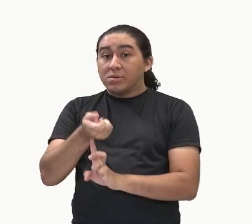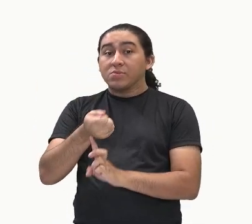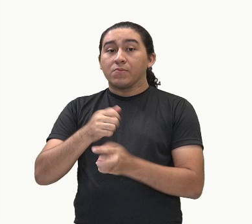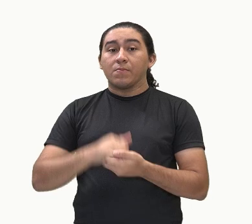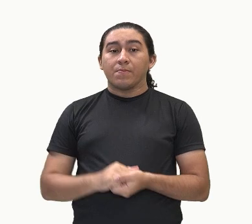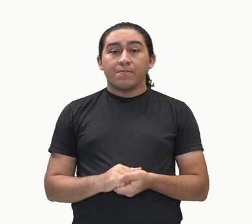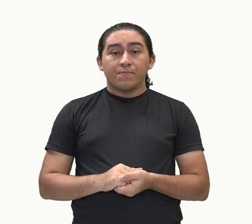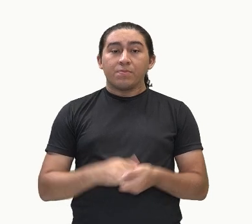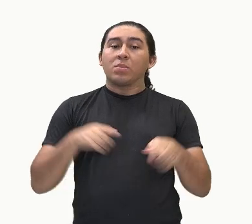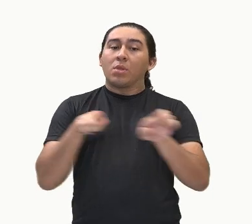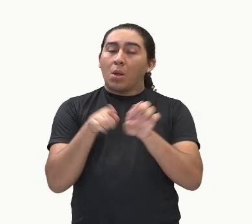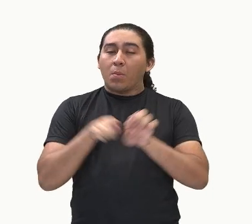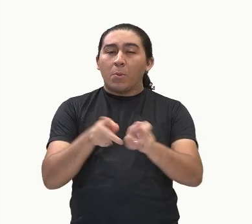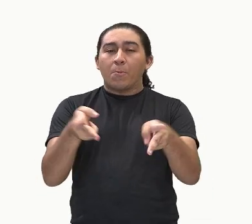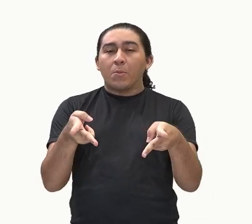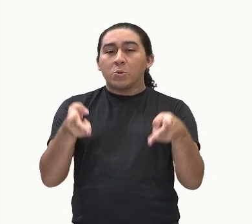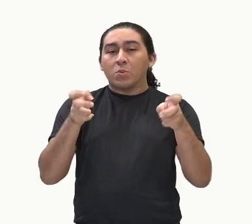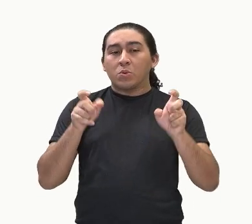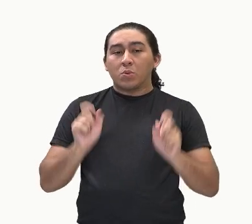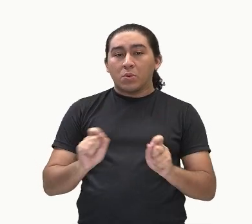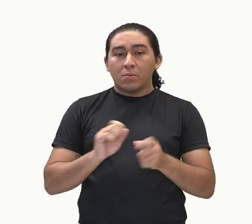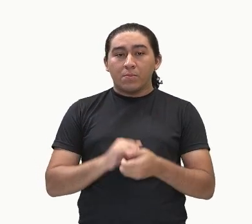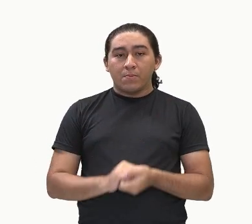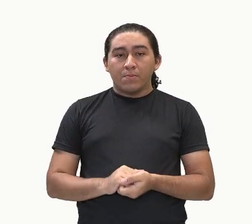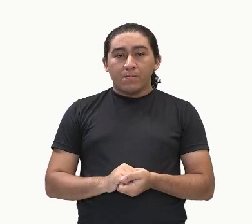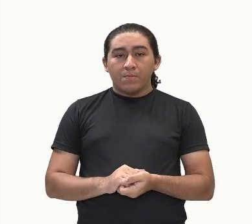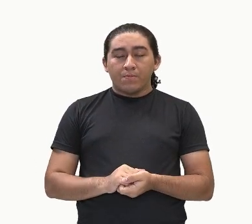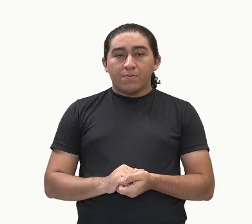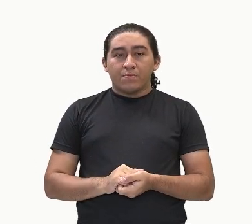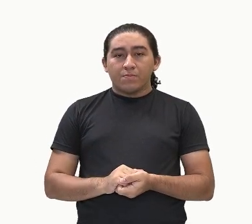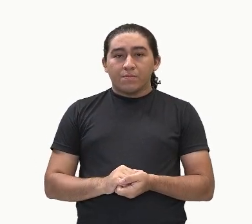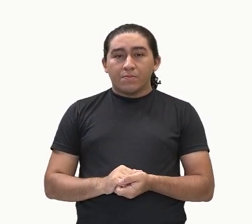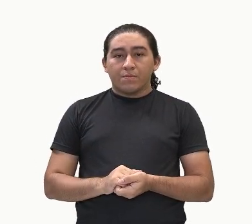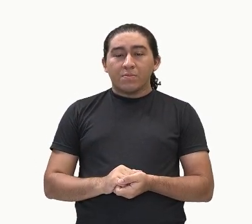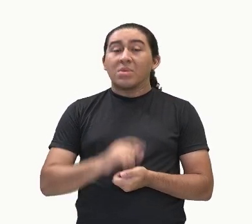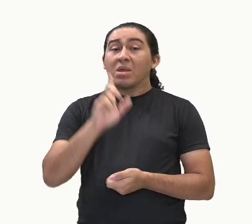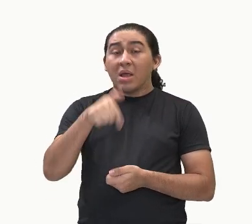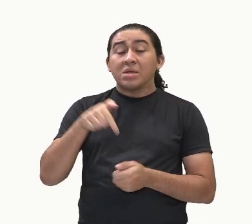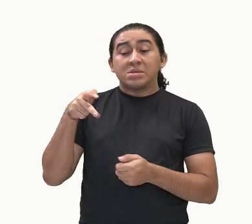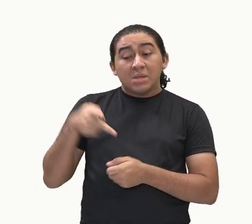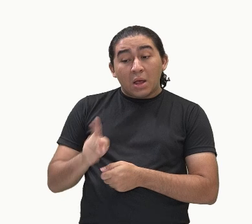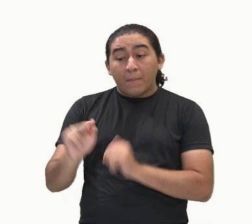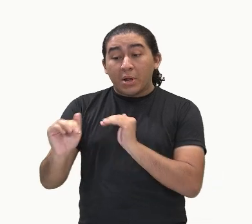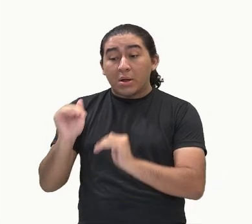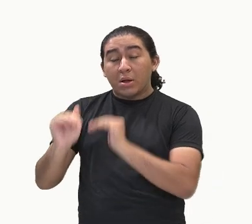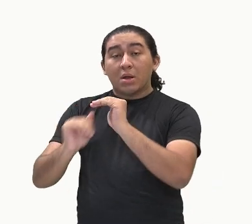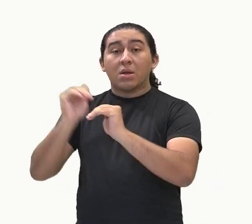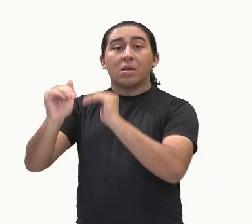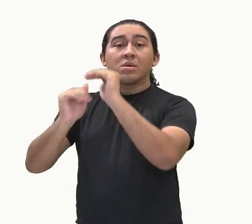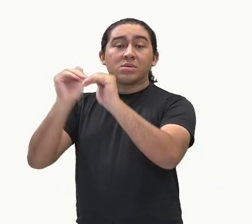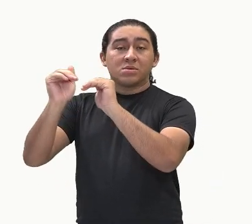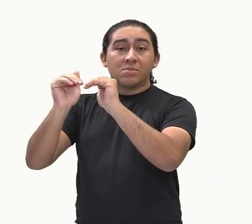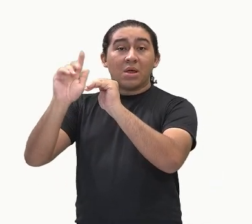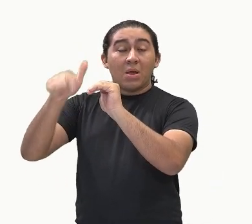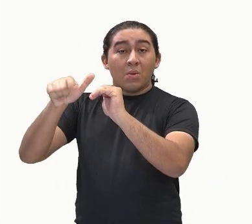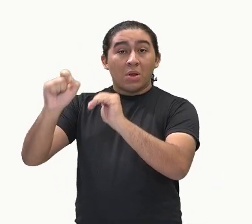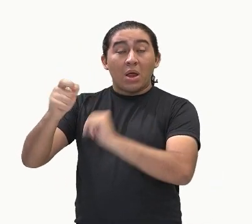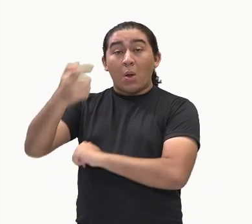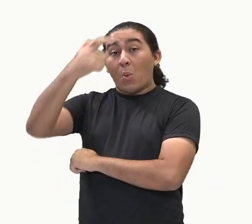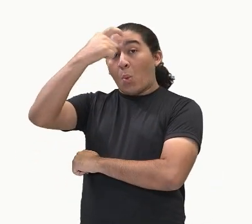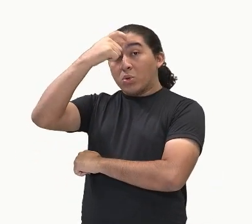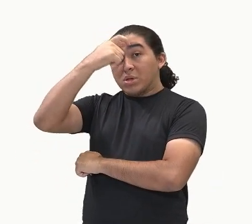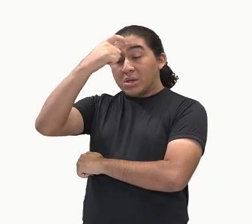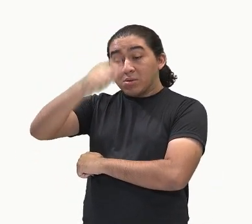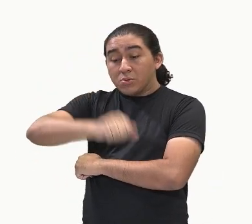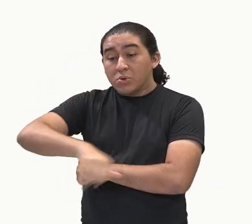também, olhando que é algo emergente, que é a conscientização ambiental, o